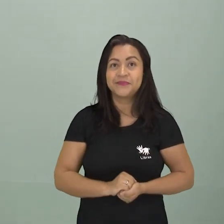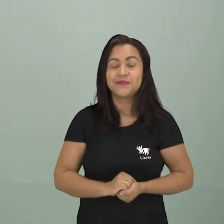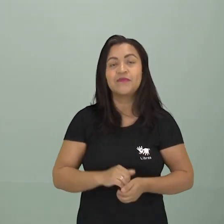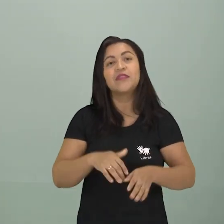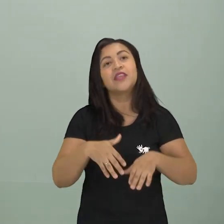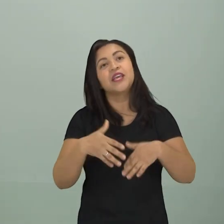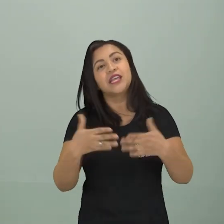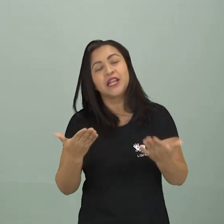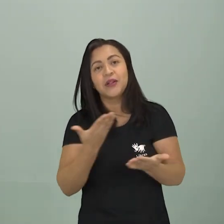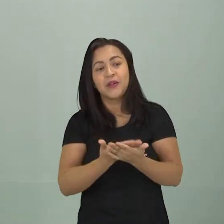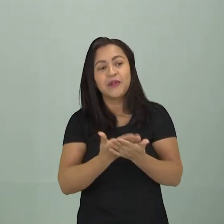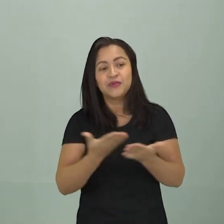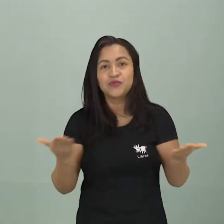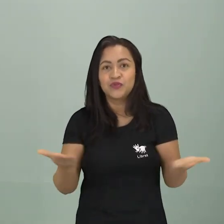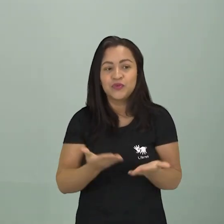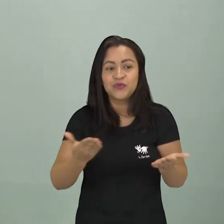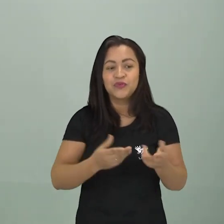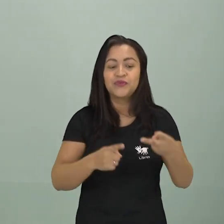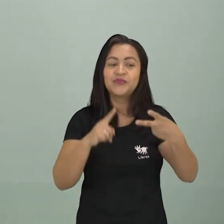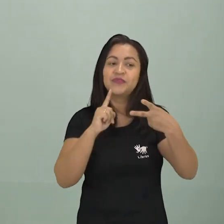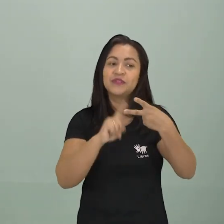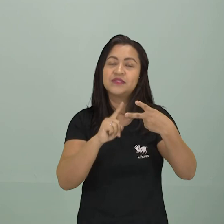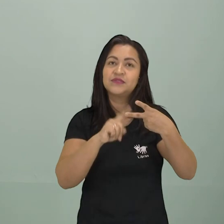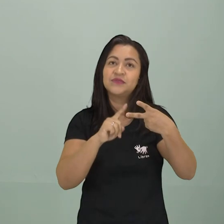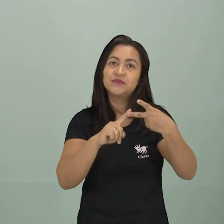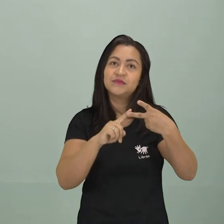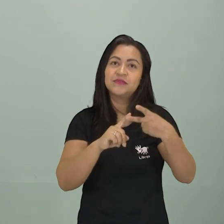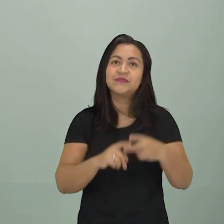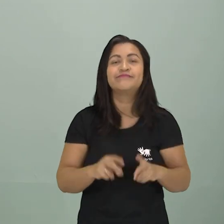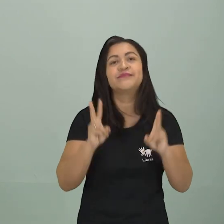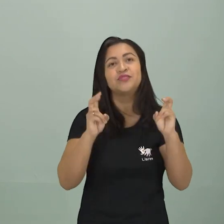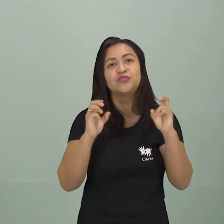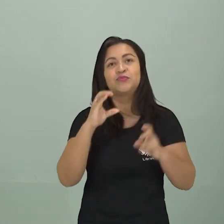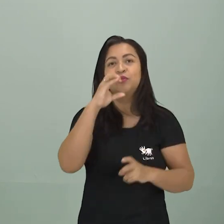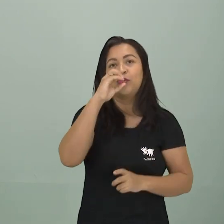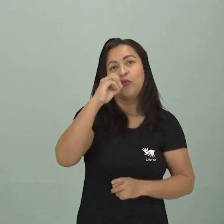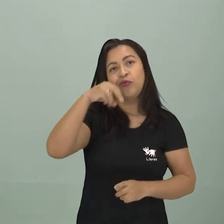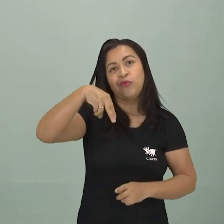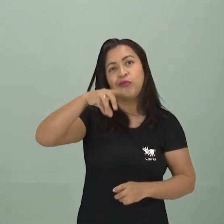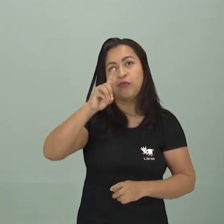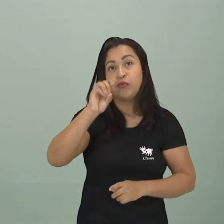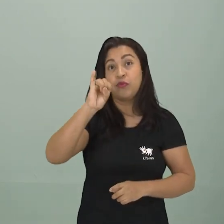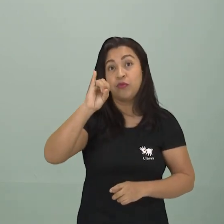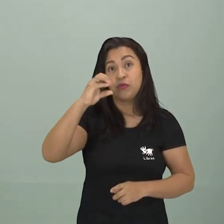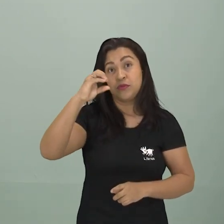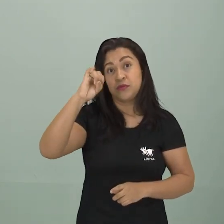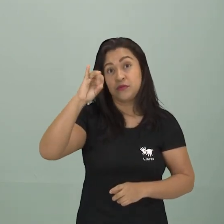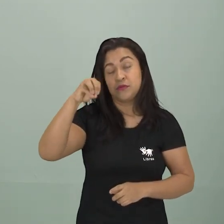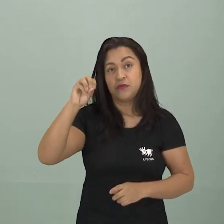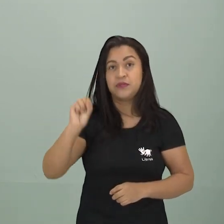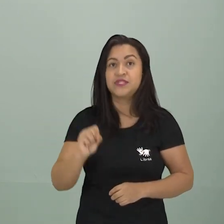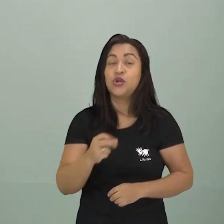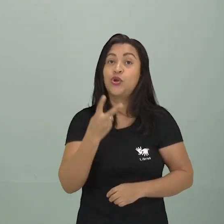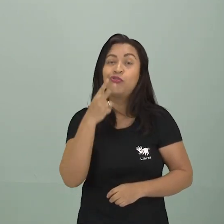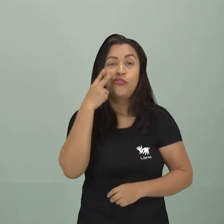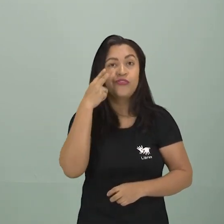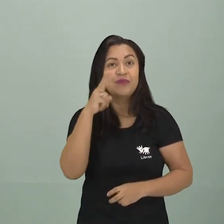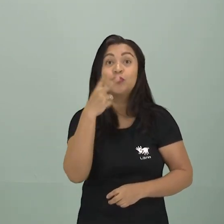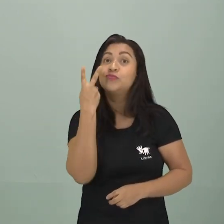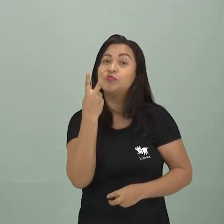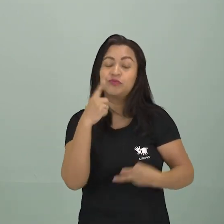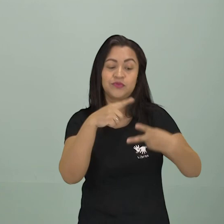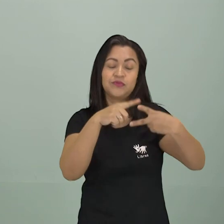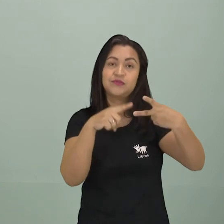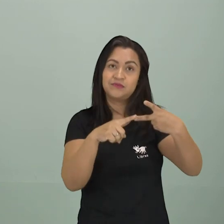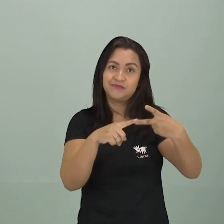Então, a aula de hoje foi essa segunda parte de condicionais. Você viu como foi fácil? A gente viu duas situações hipotéticas. Uma que